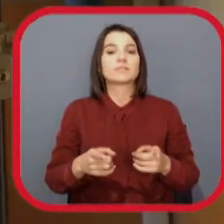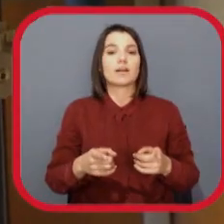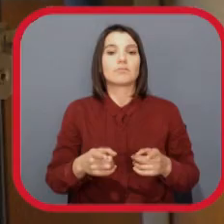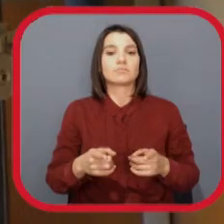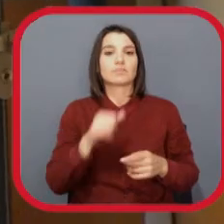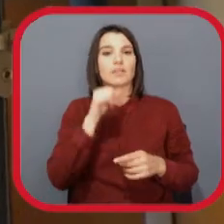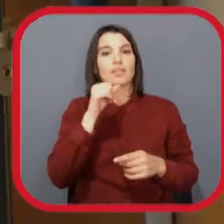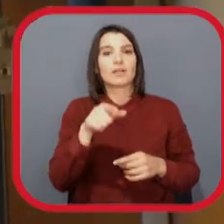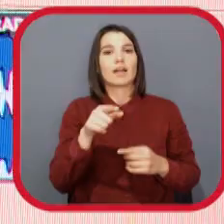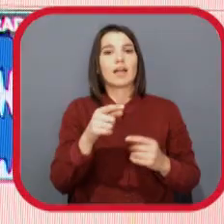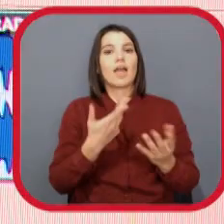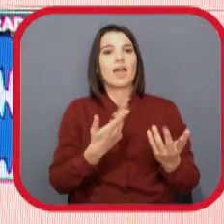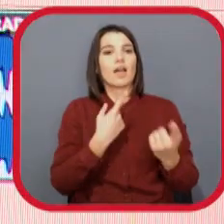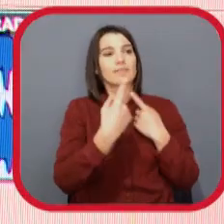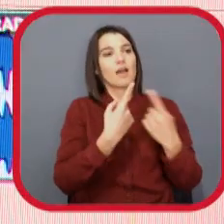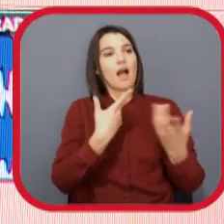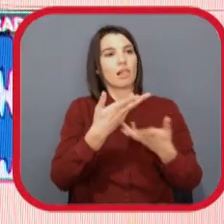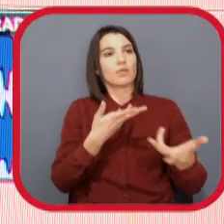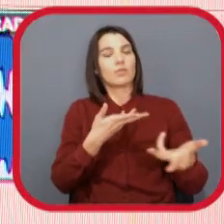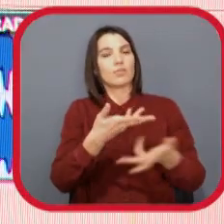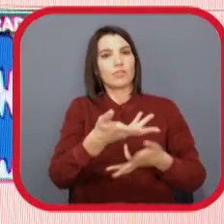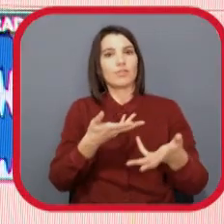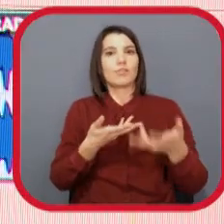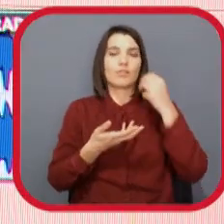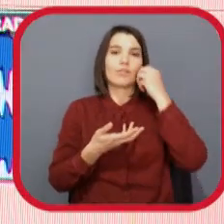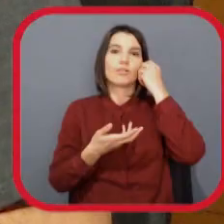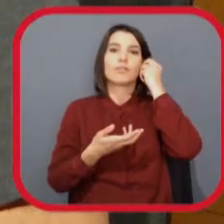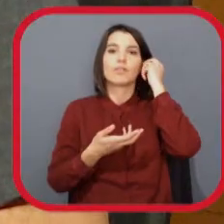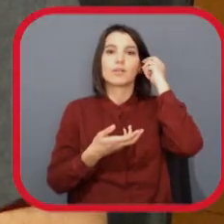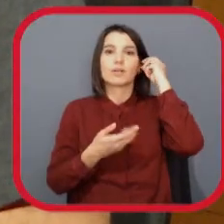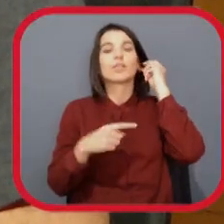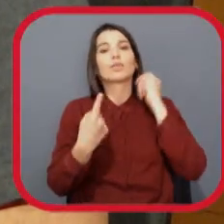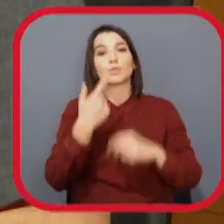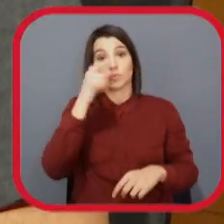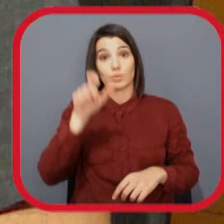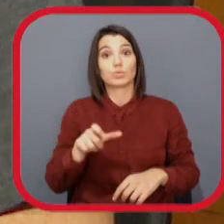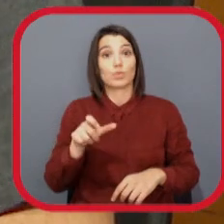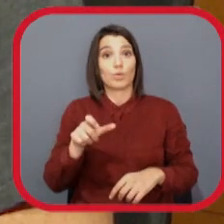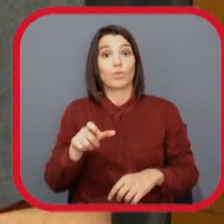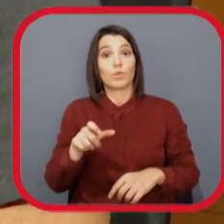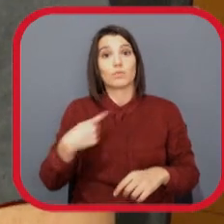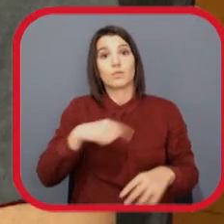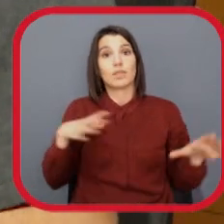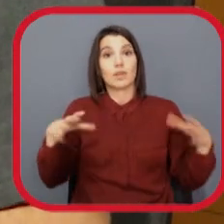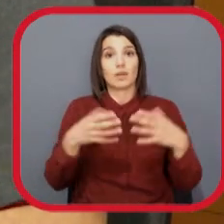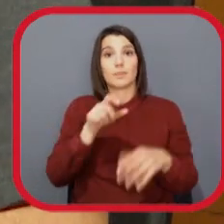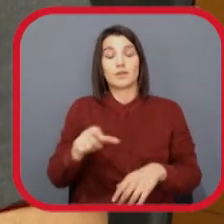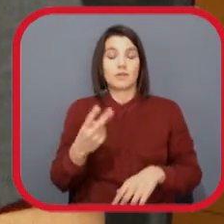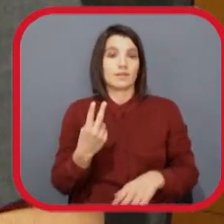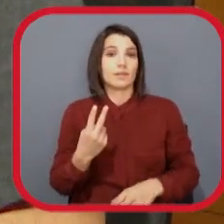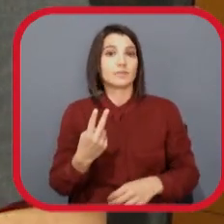normalmente por fazer os diálogos, depois há uma pessoa, neste caso somos uma equipa de